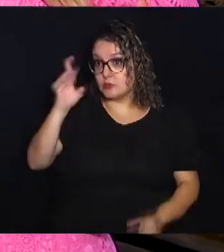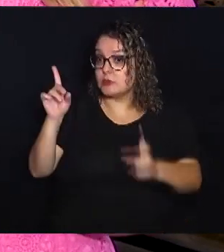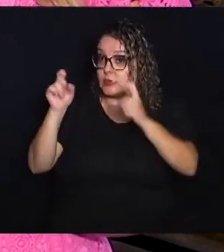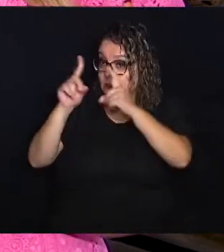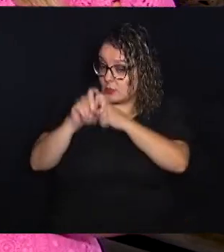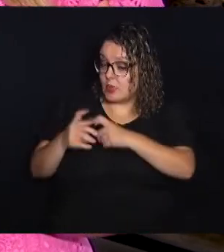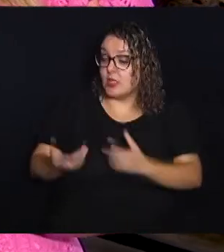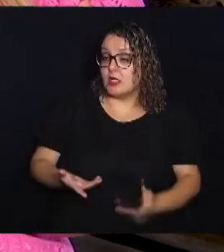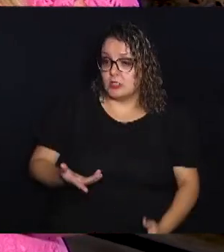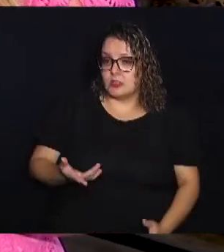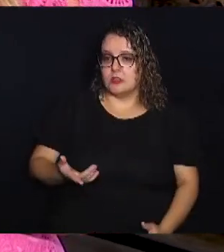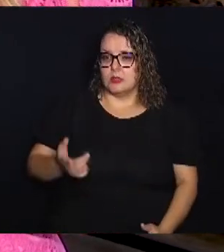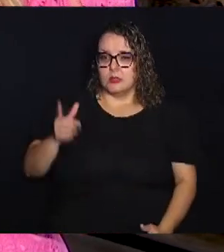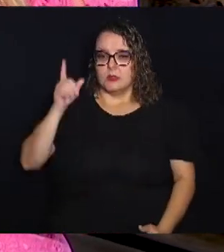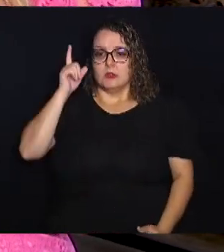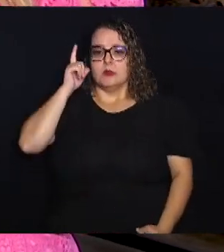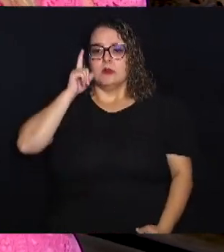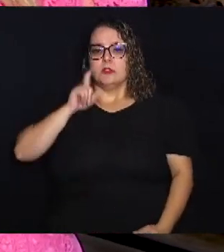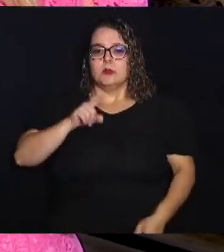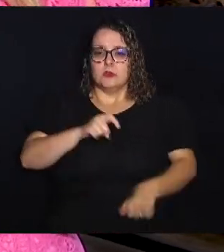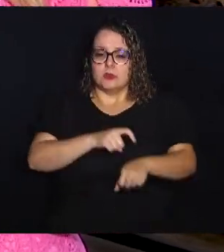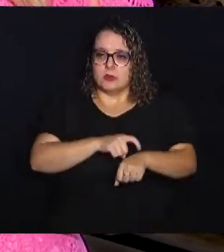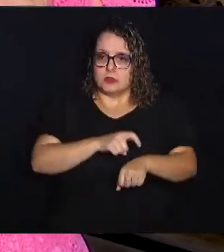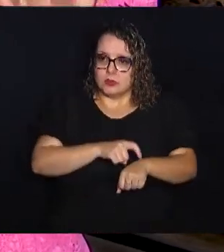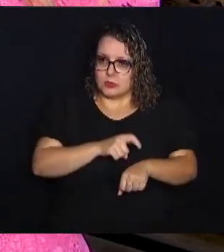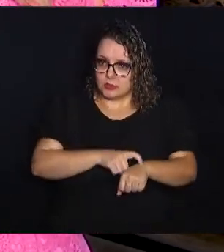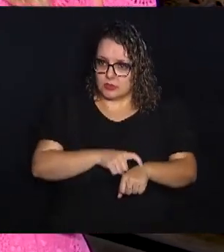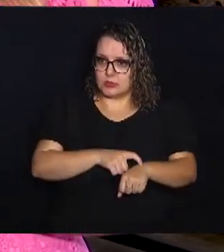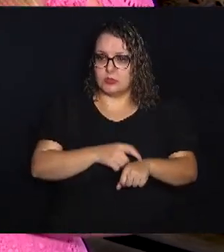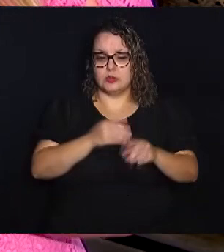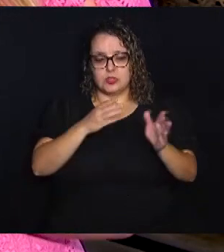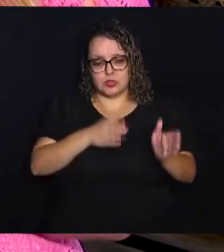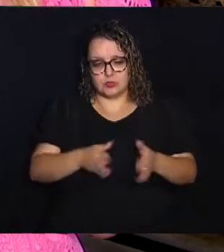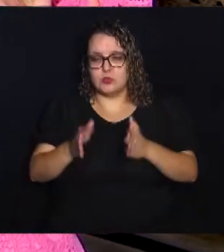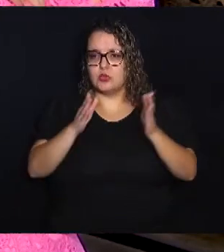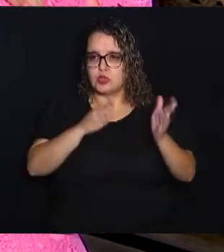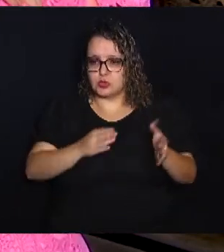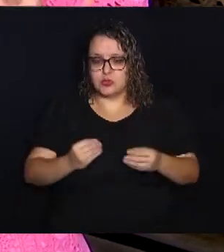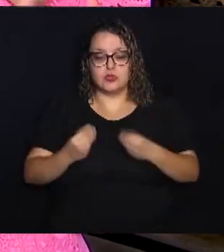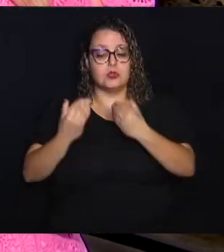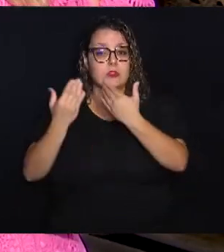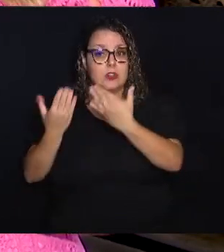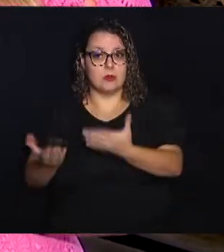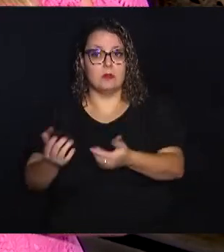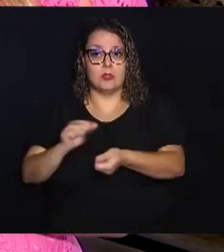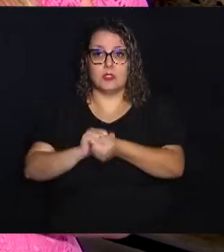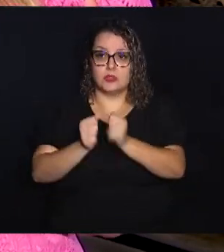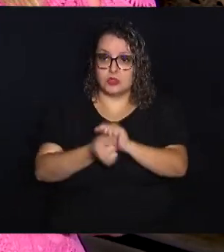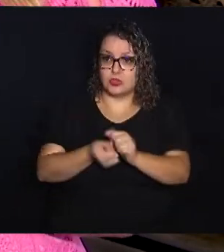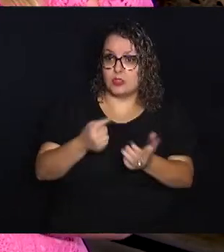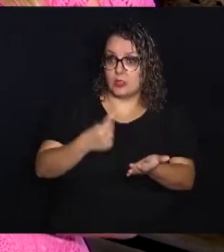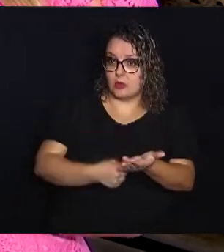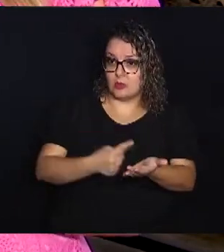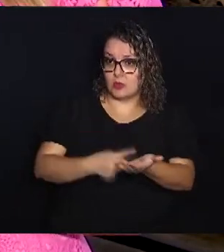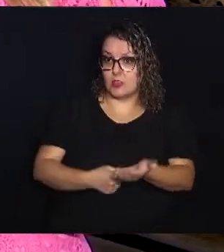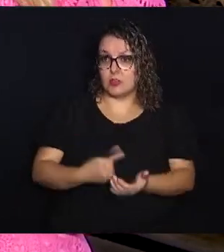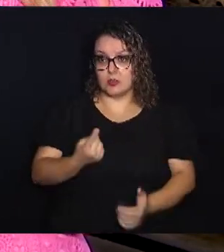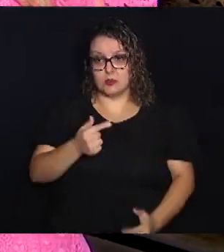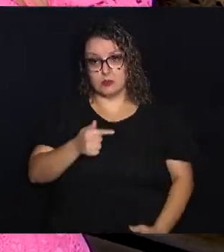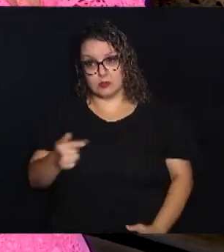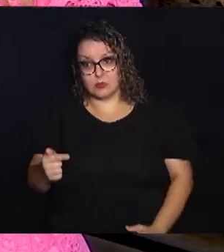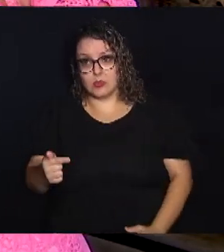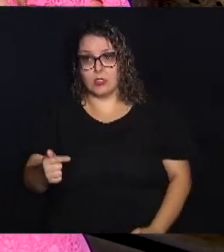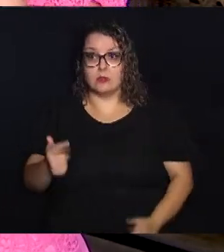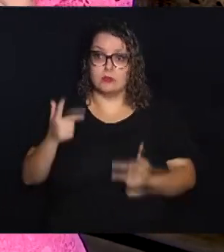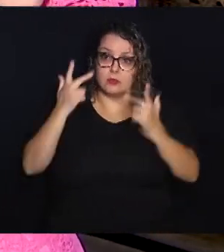os principais desafios é conseguir conciliar o tempo, né, de produção, de entrega, ajustar a agenda, que